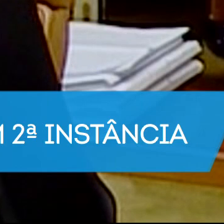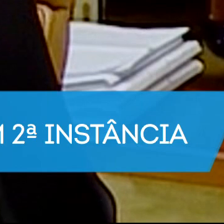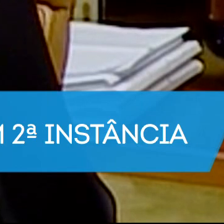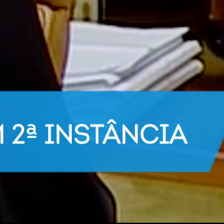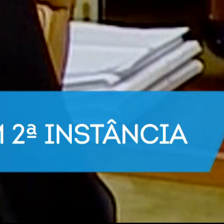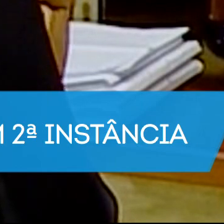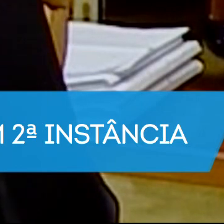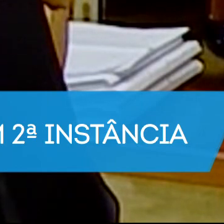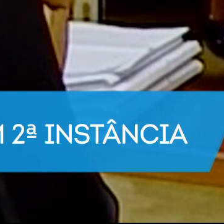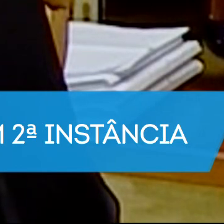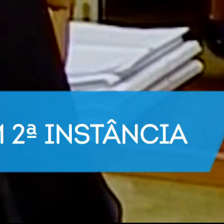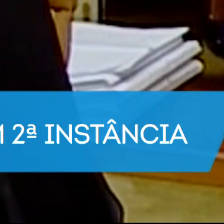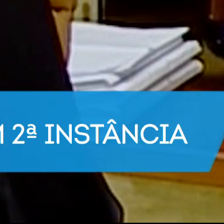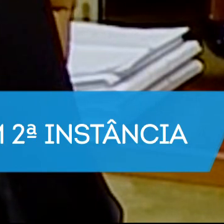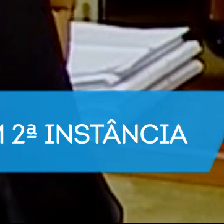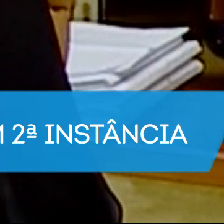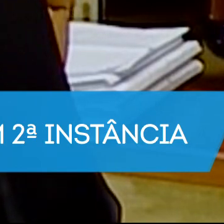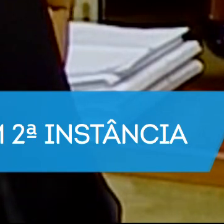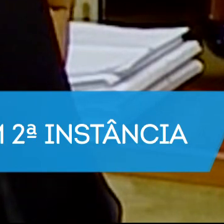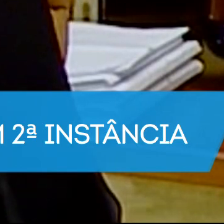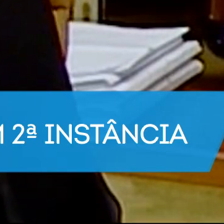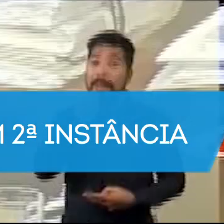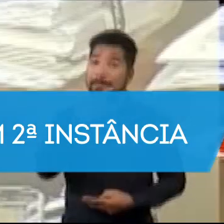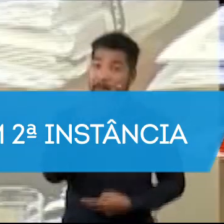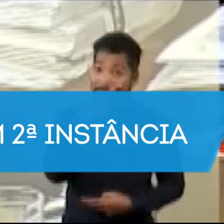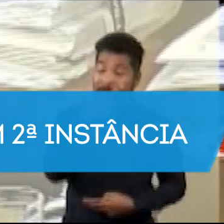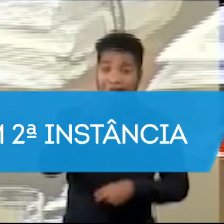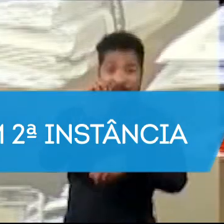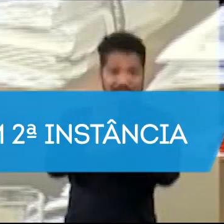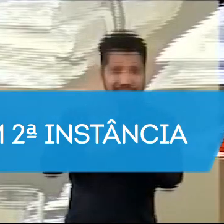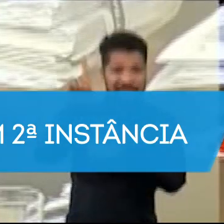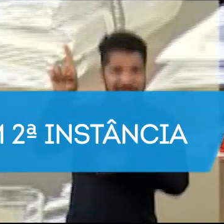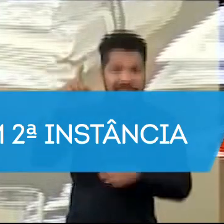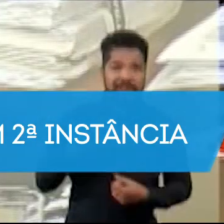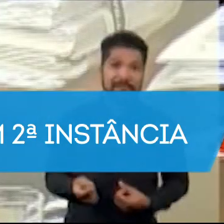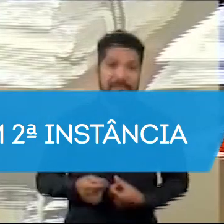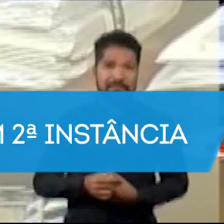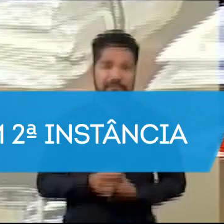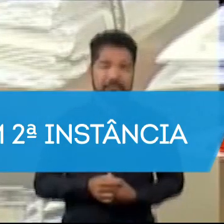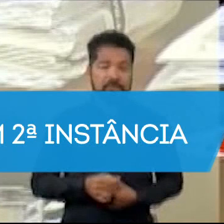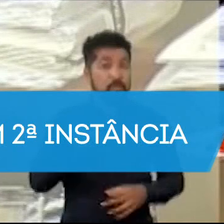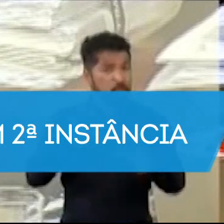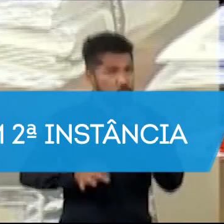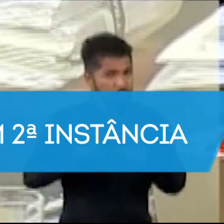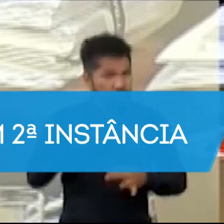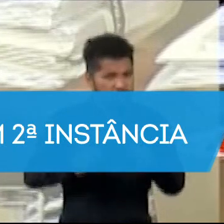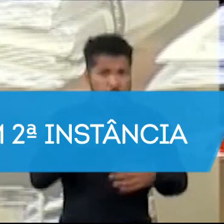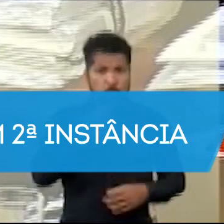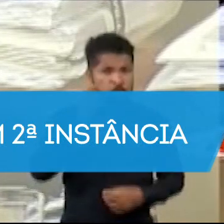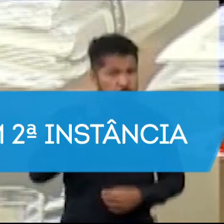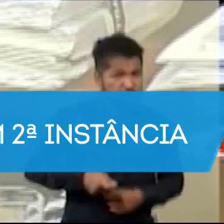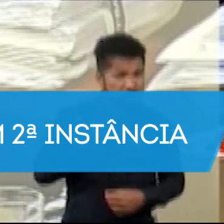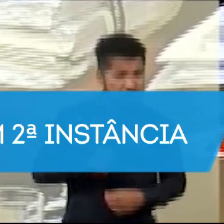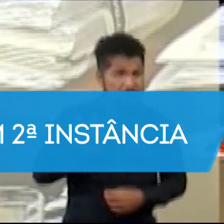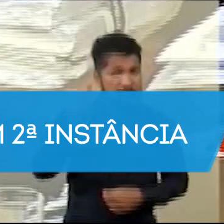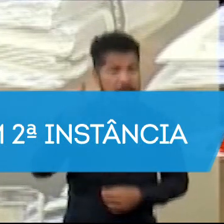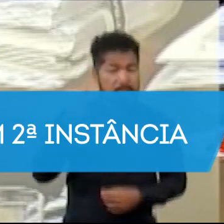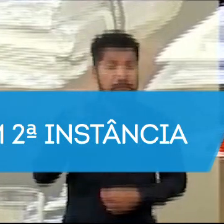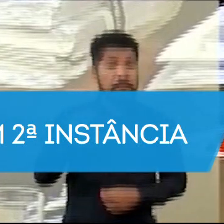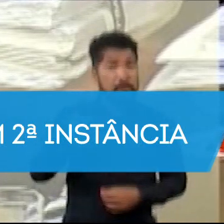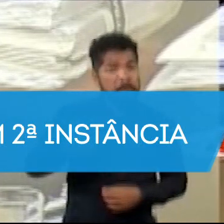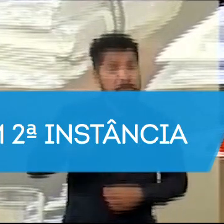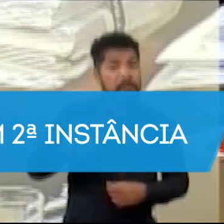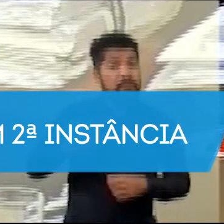só pra lembrar que desde o ano passado ministros do stf ressalta a importância de uma nova análise da questão da prisão em casos